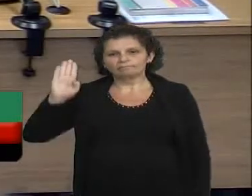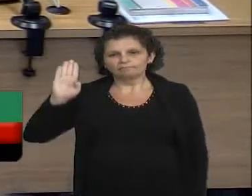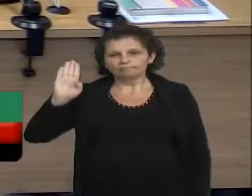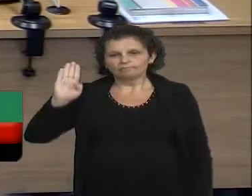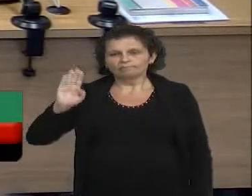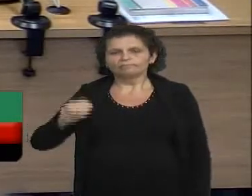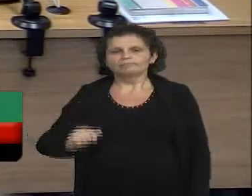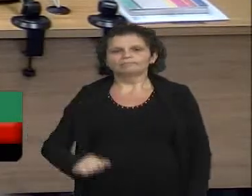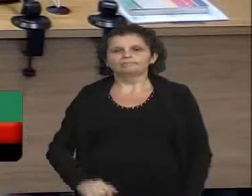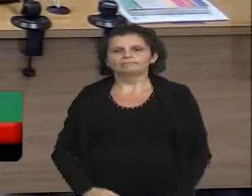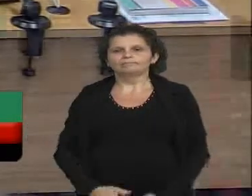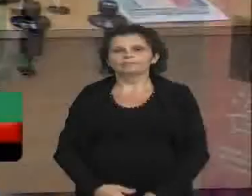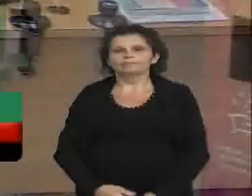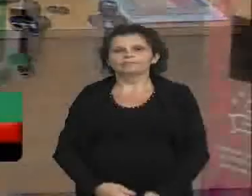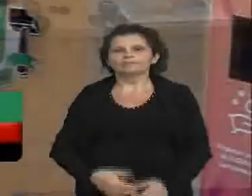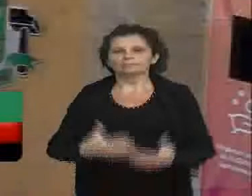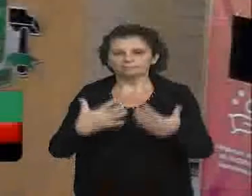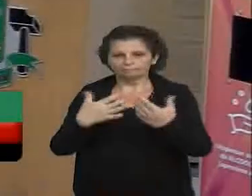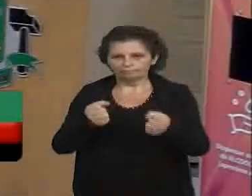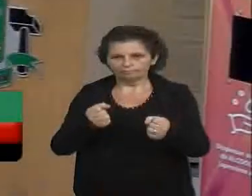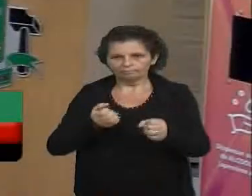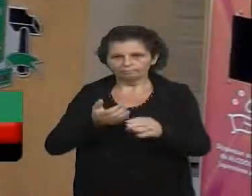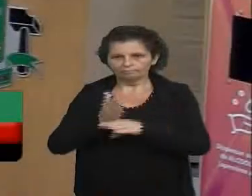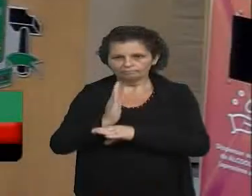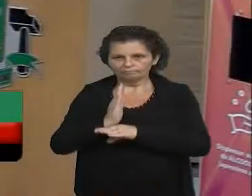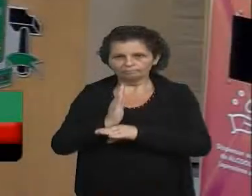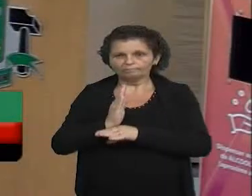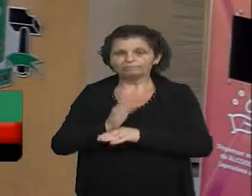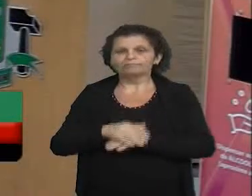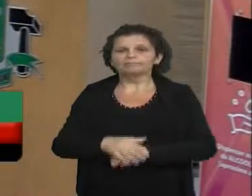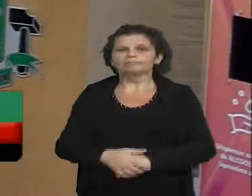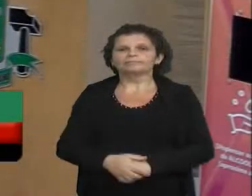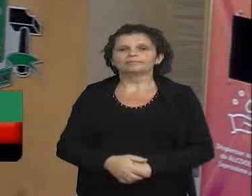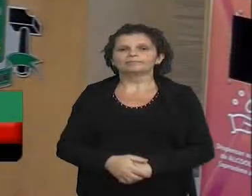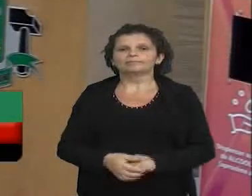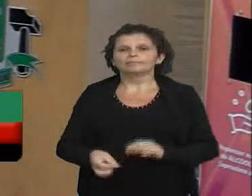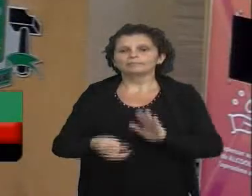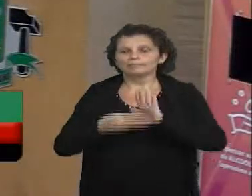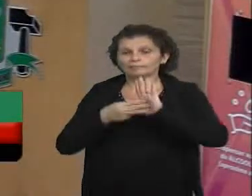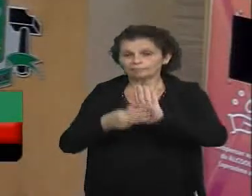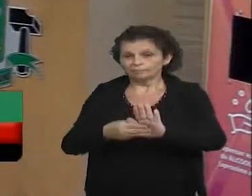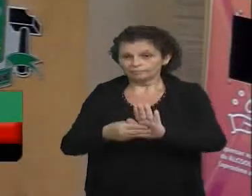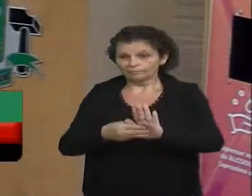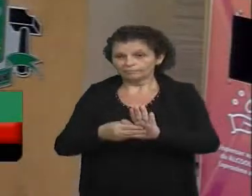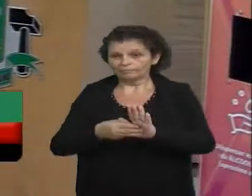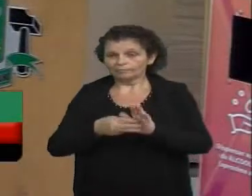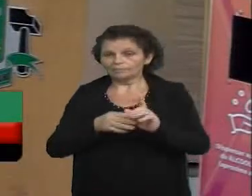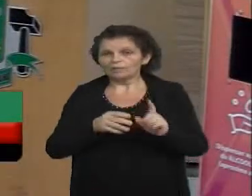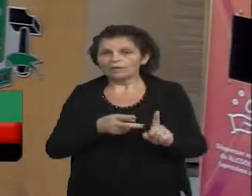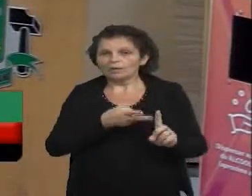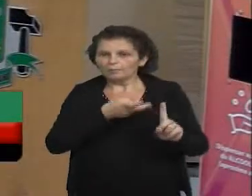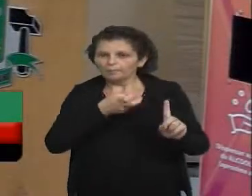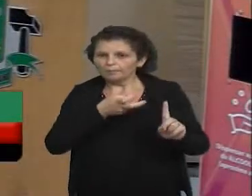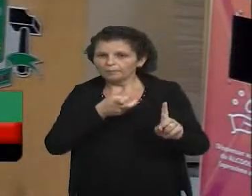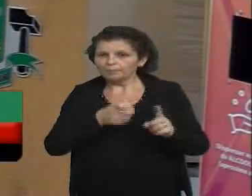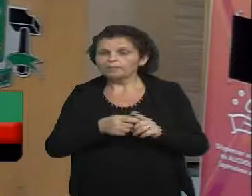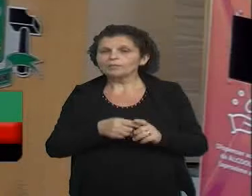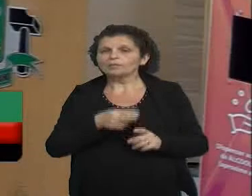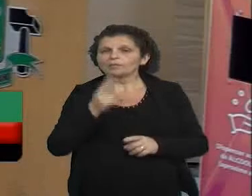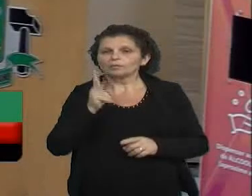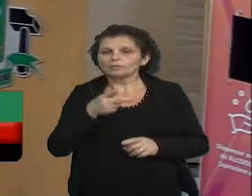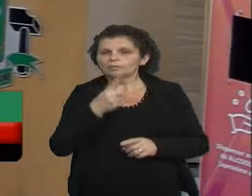se manifestem. Está aprovado. Moção de reconhecimento número 222 de